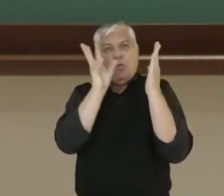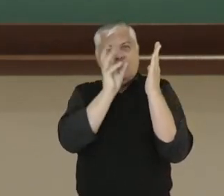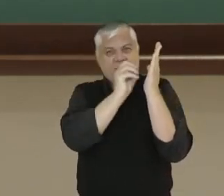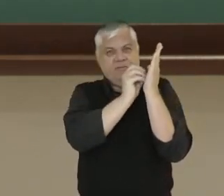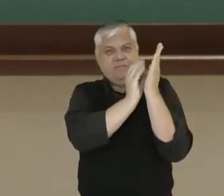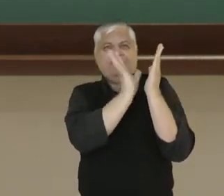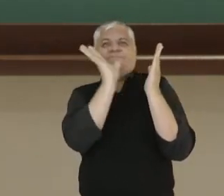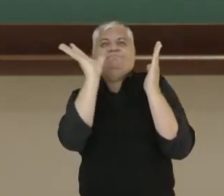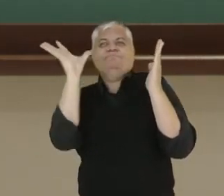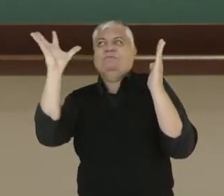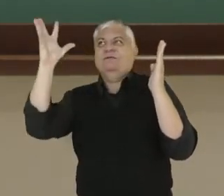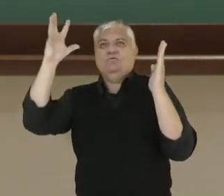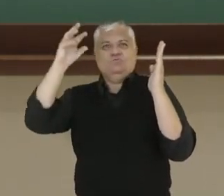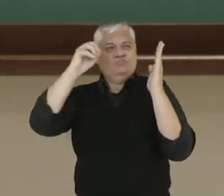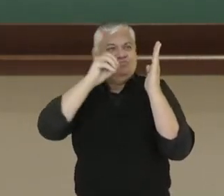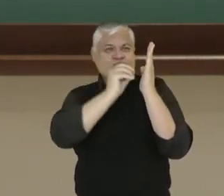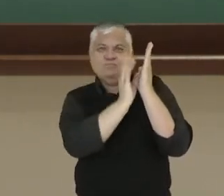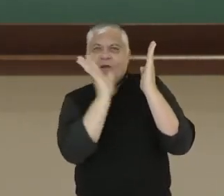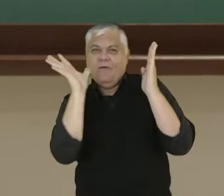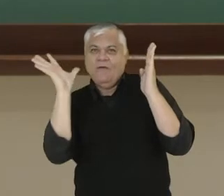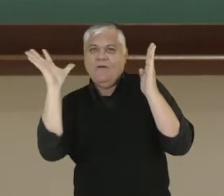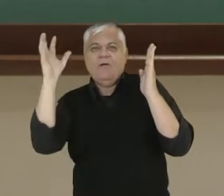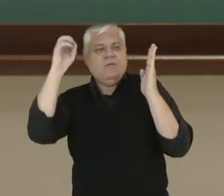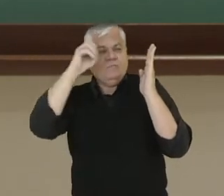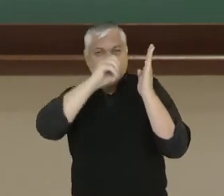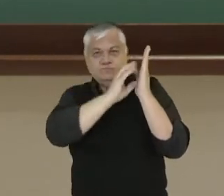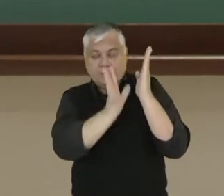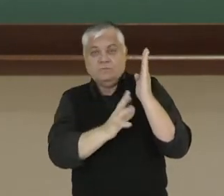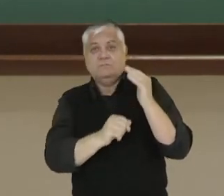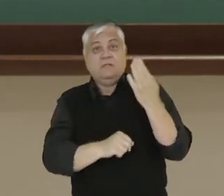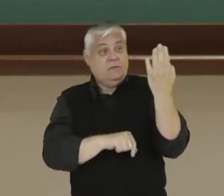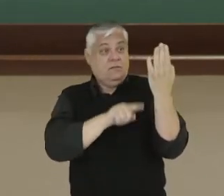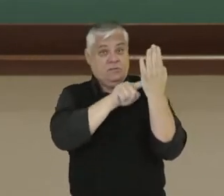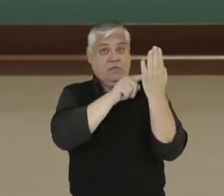bate e volta. Vale destacar, pessoal, que no espelho,